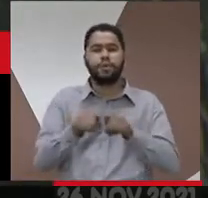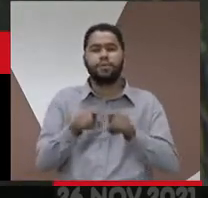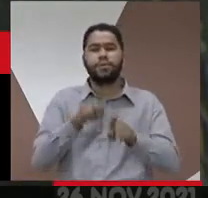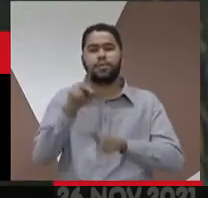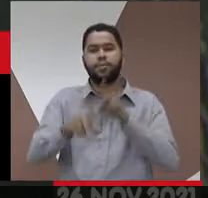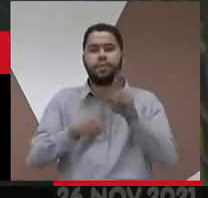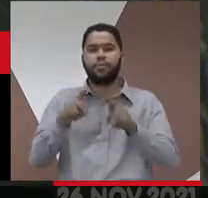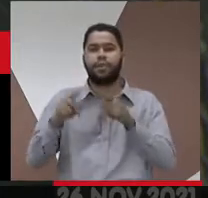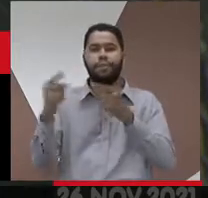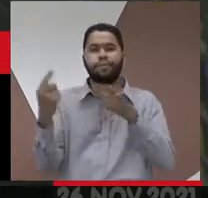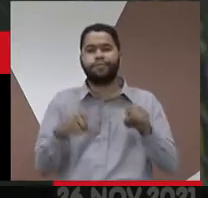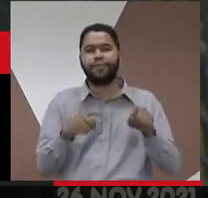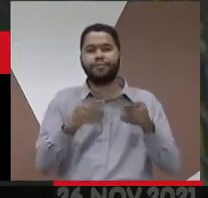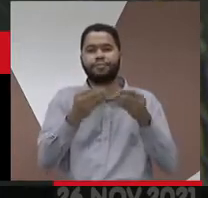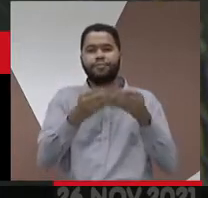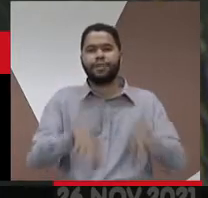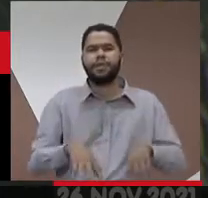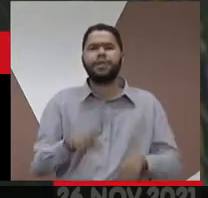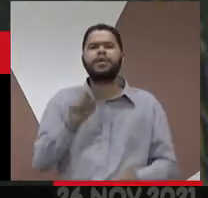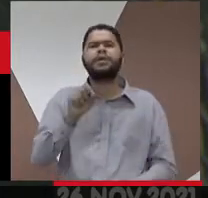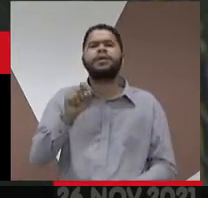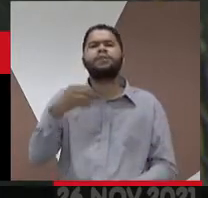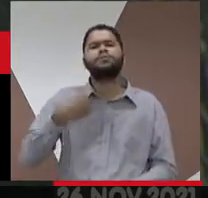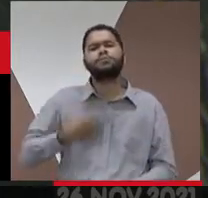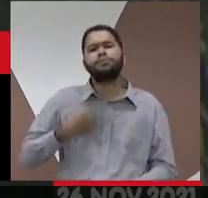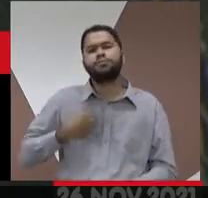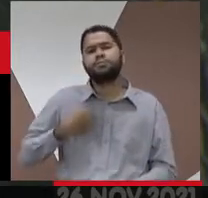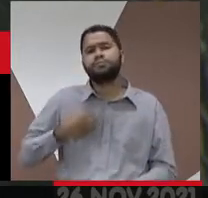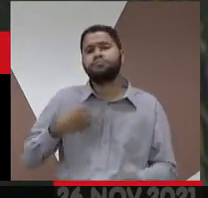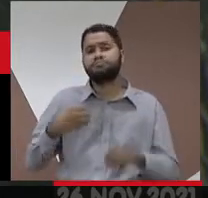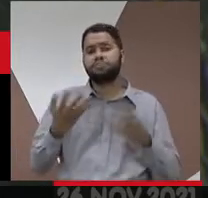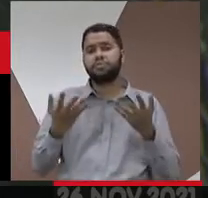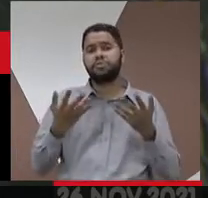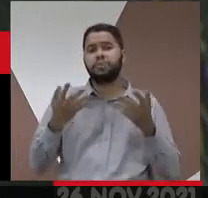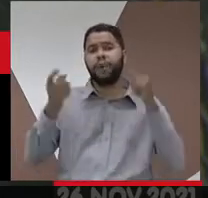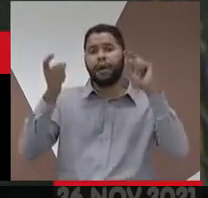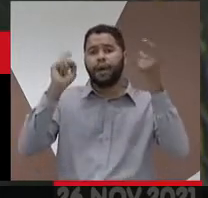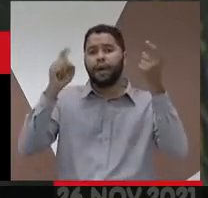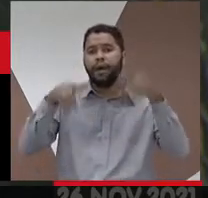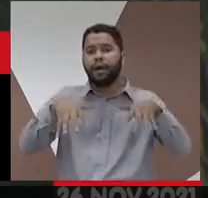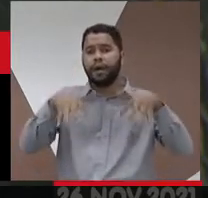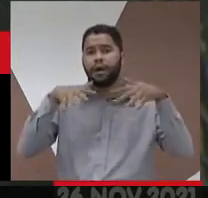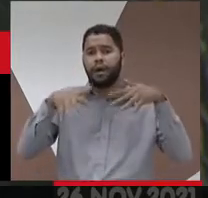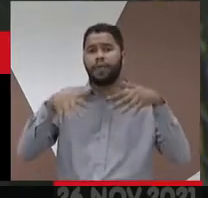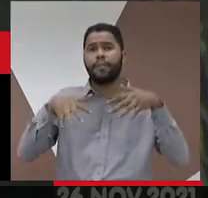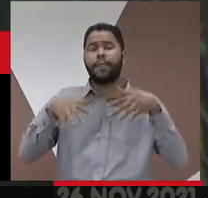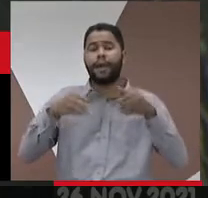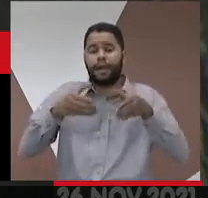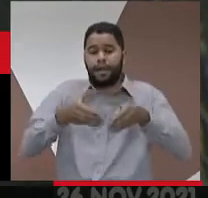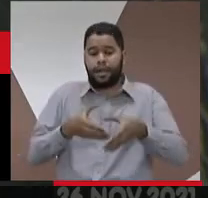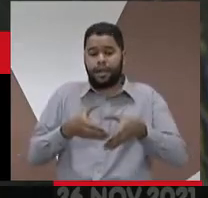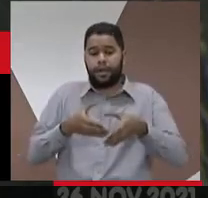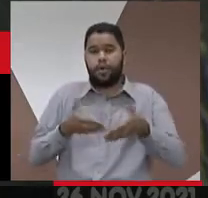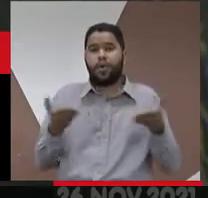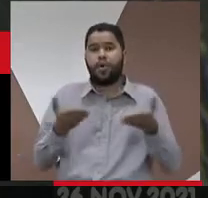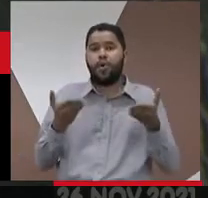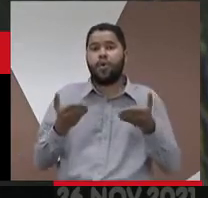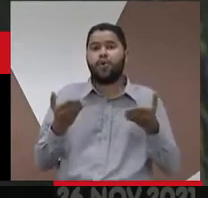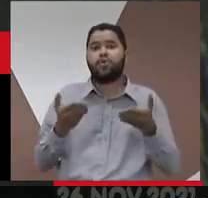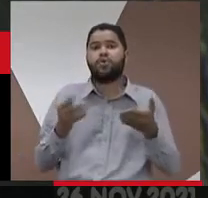atingida, porque eu me pergunto quem vai participar de uma audiência que está sendo chamada para a cidade administrativa hoje às 13